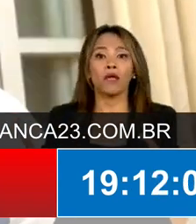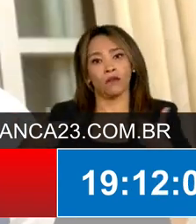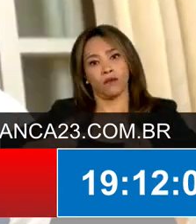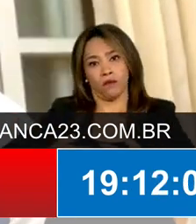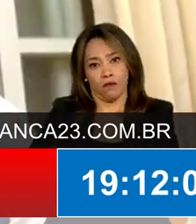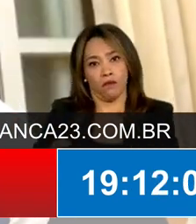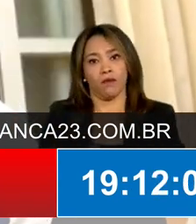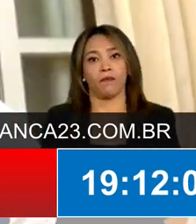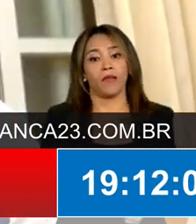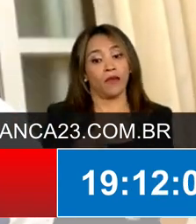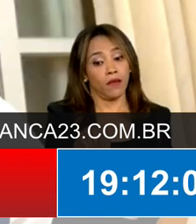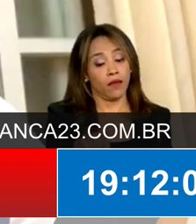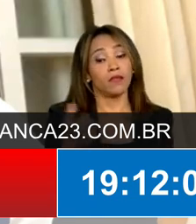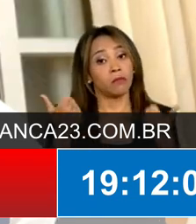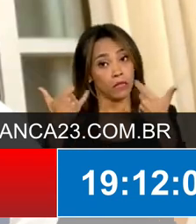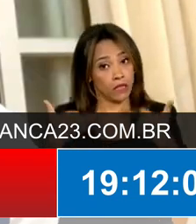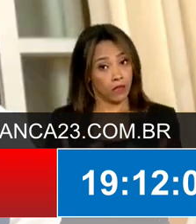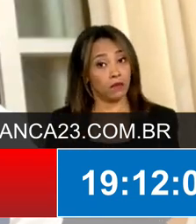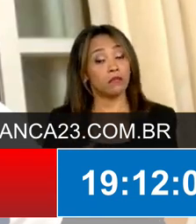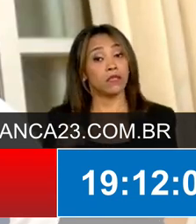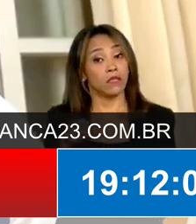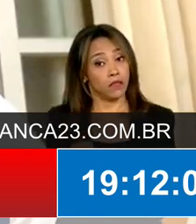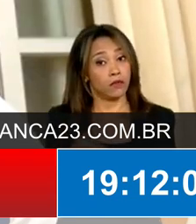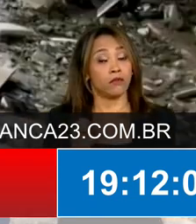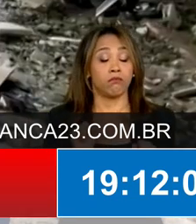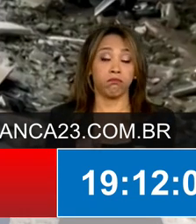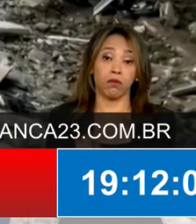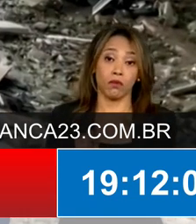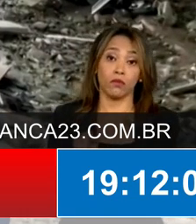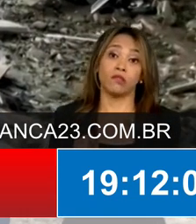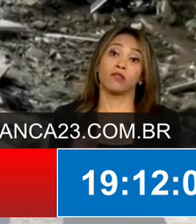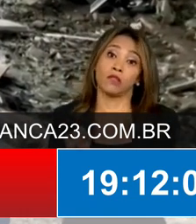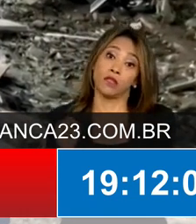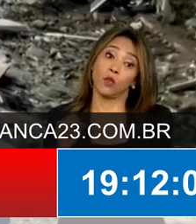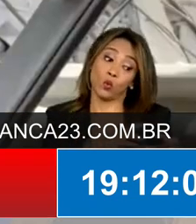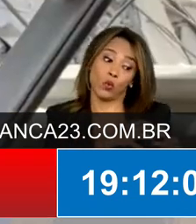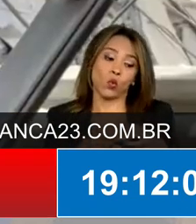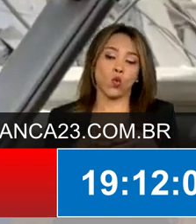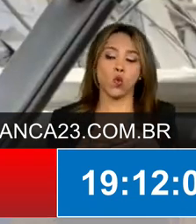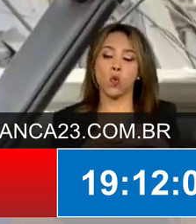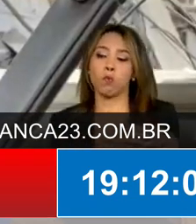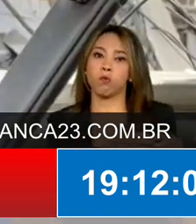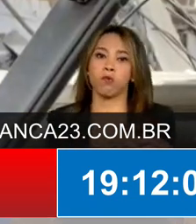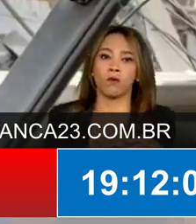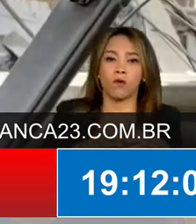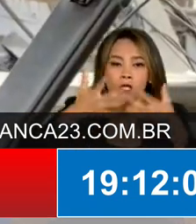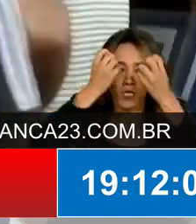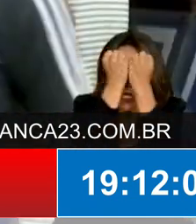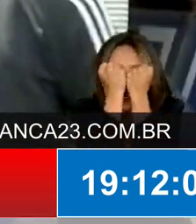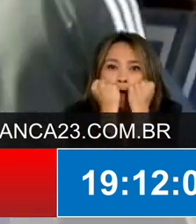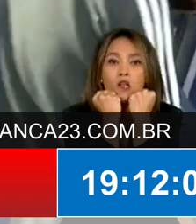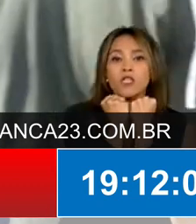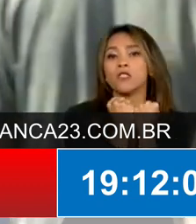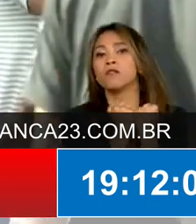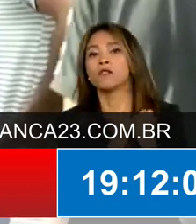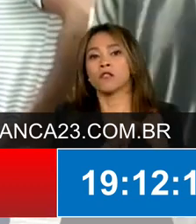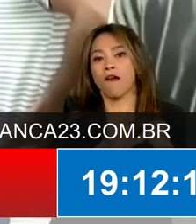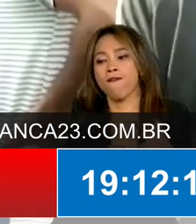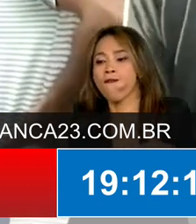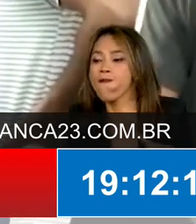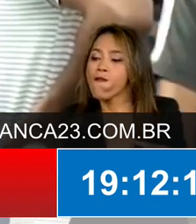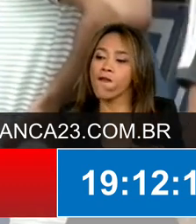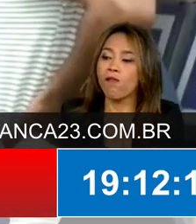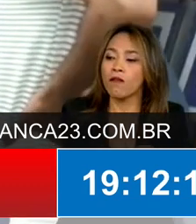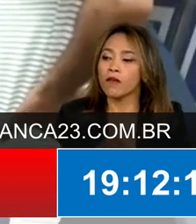escalar e entrar esolar os grupos terroristas localizados no Líbano ou no Irã o que aí